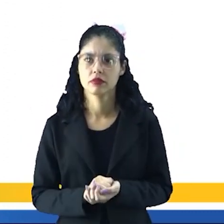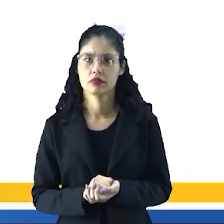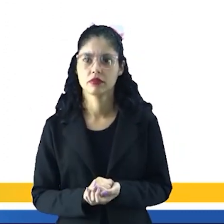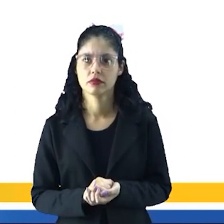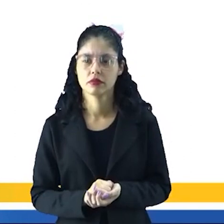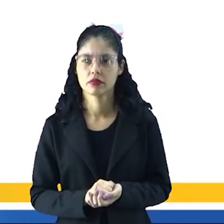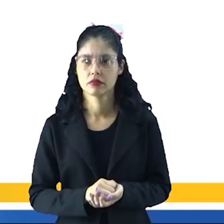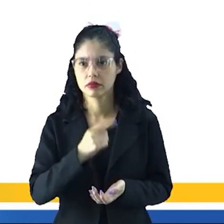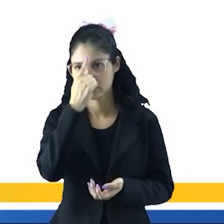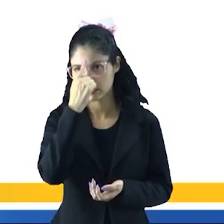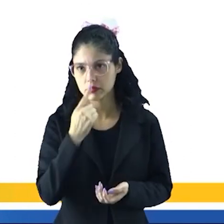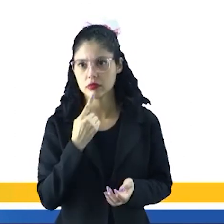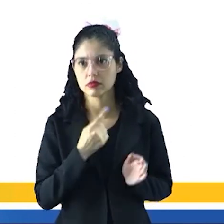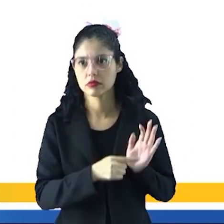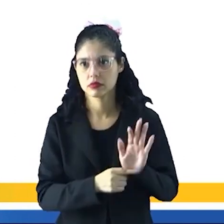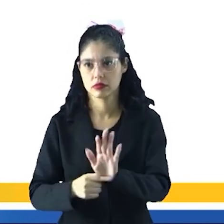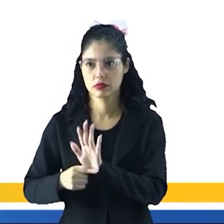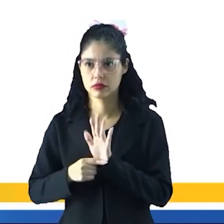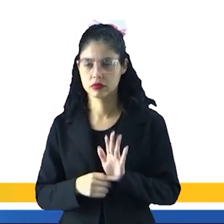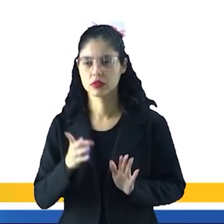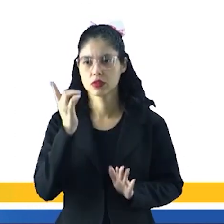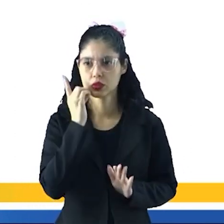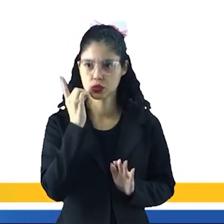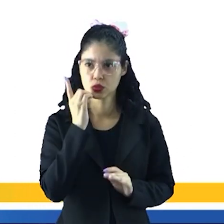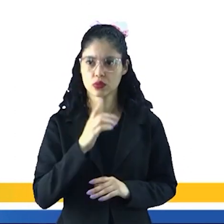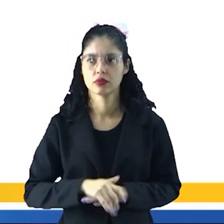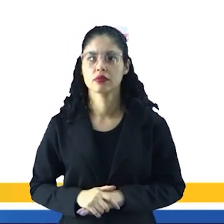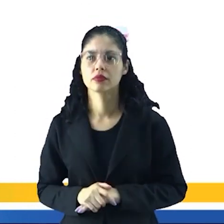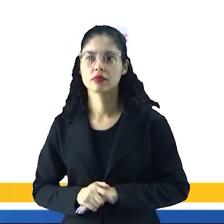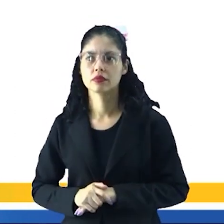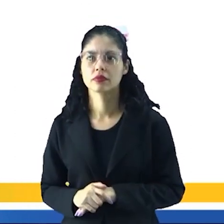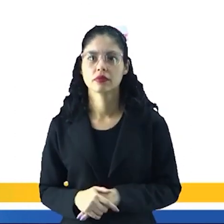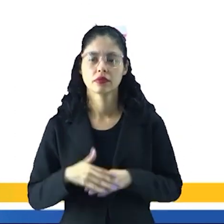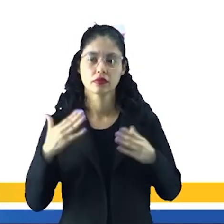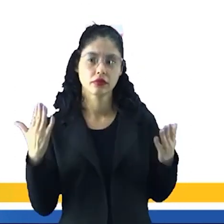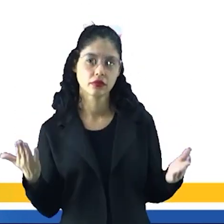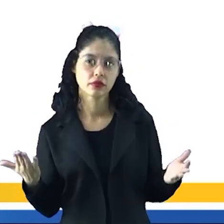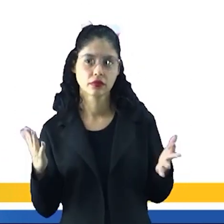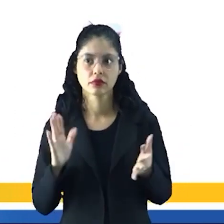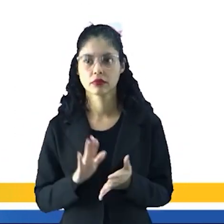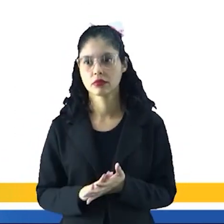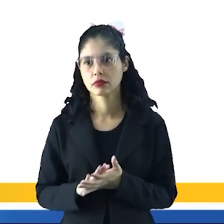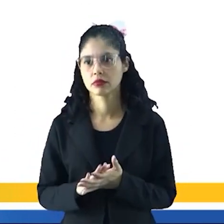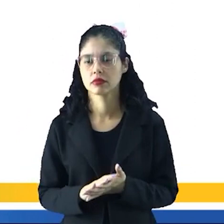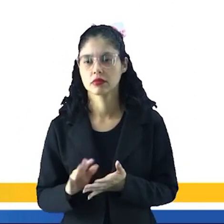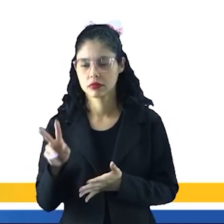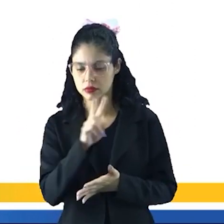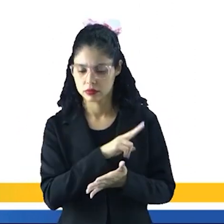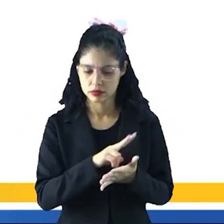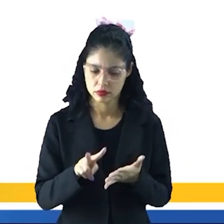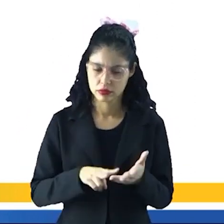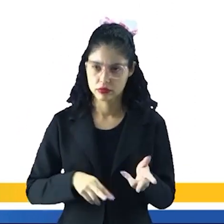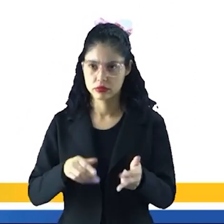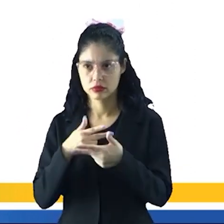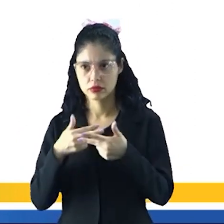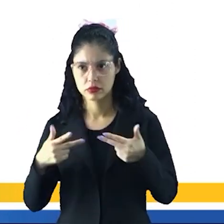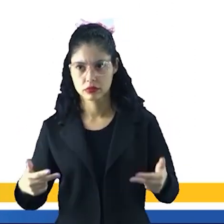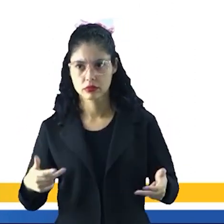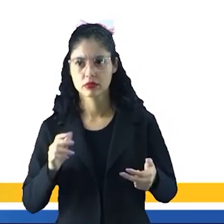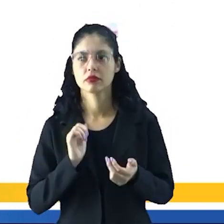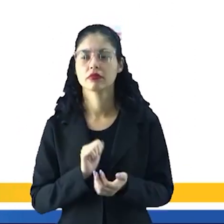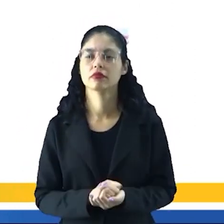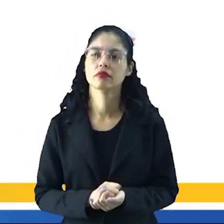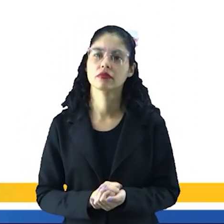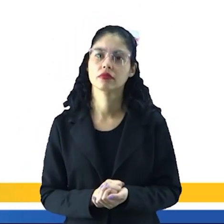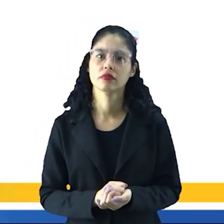objeto, ou figurativas e de representação do cotidiano. Gente, é uma releitura do objeto,